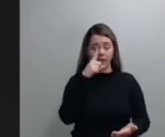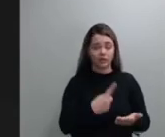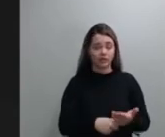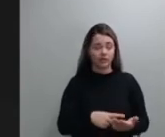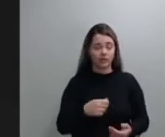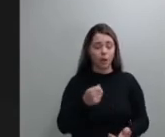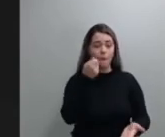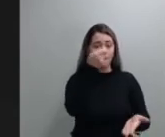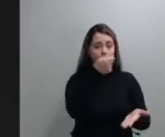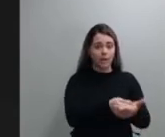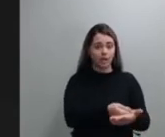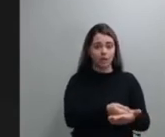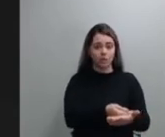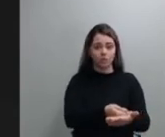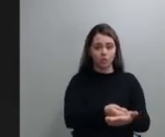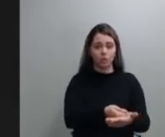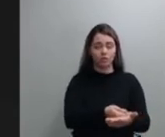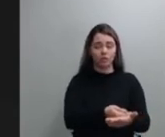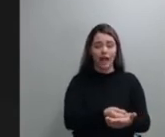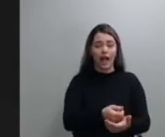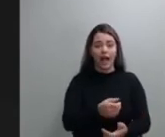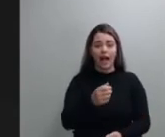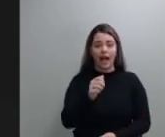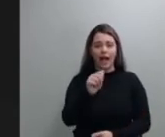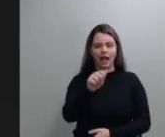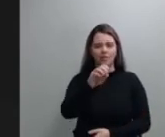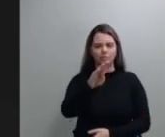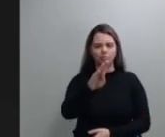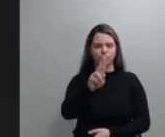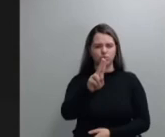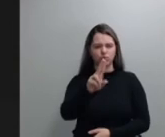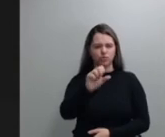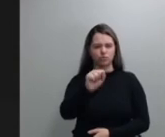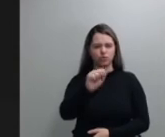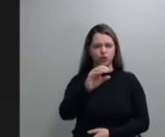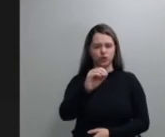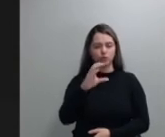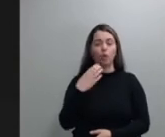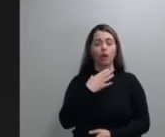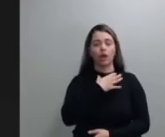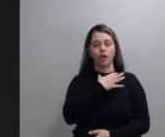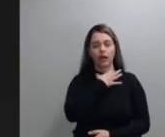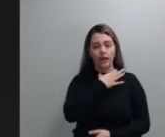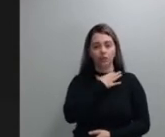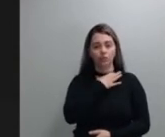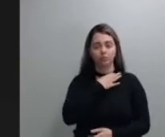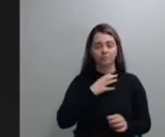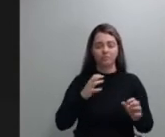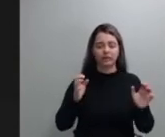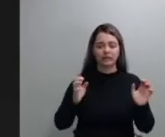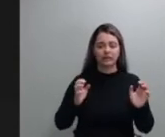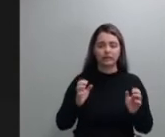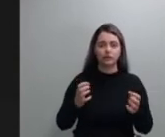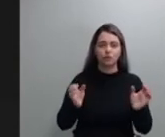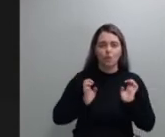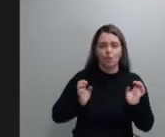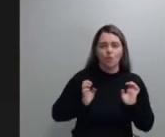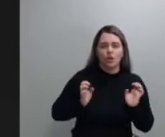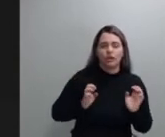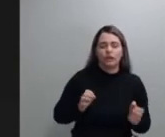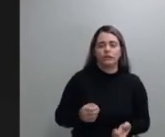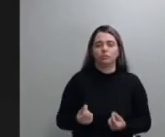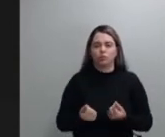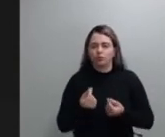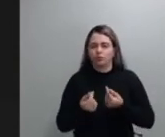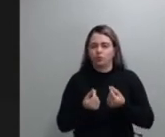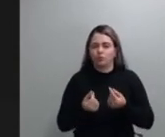subsídio aos produtores de álcool denominado FUPA ressarcível pelo DNC sem a incidência do ICMS essa